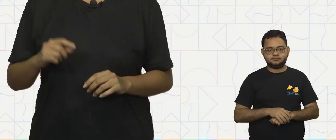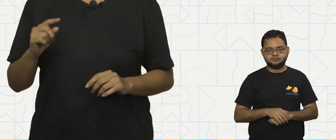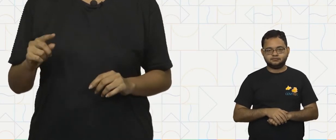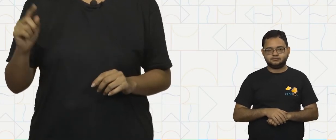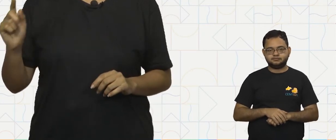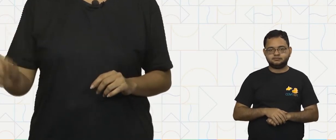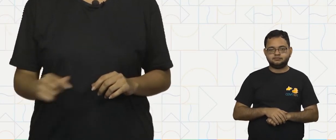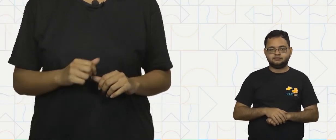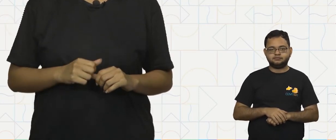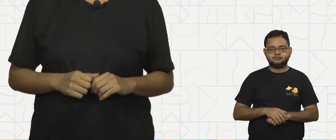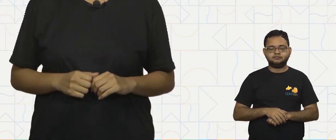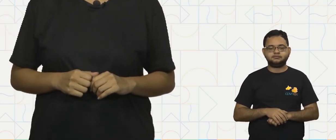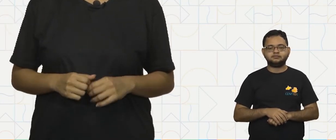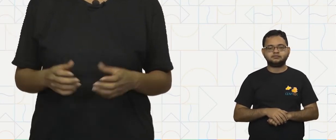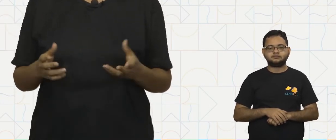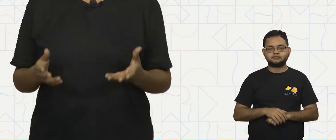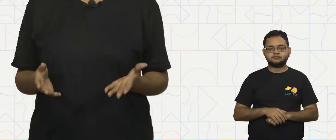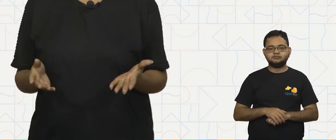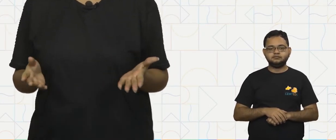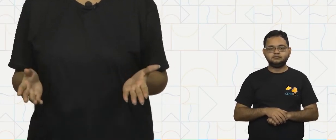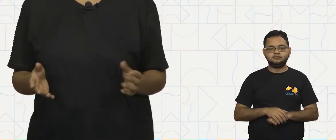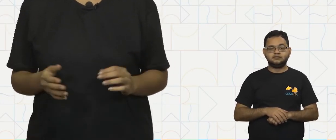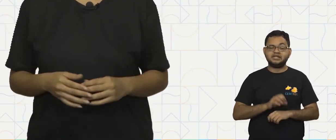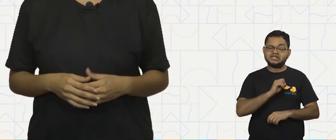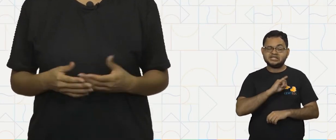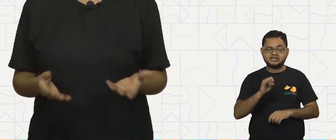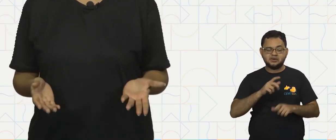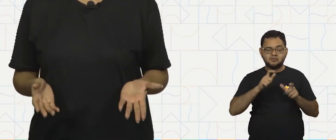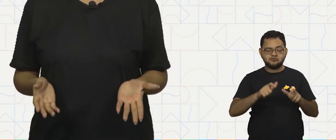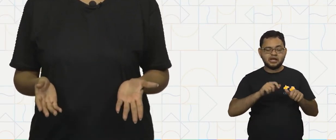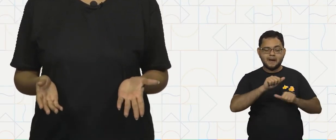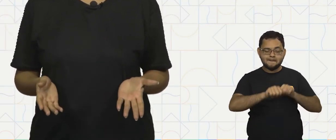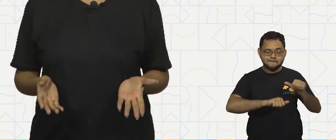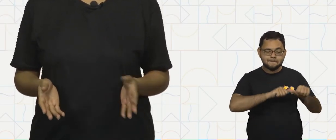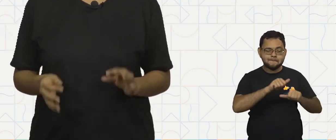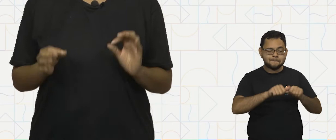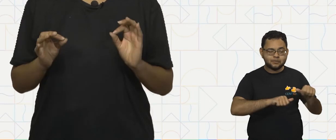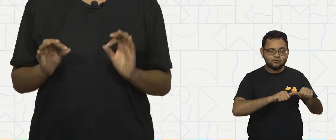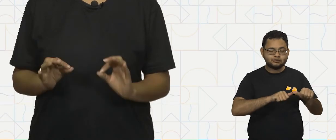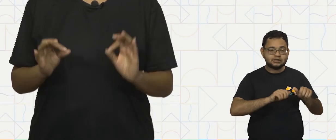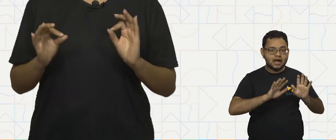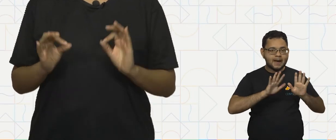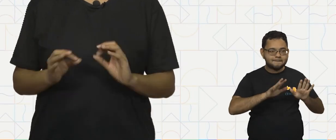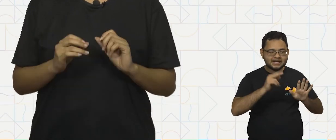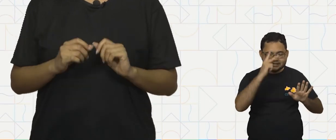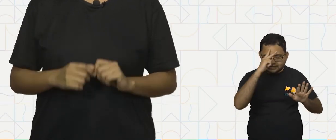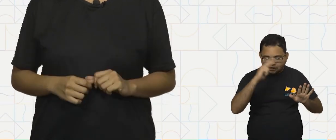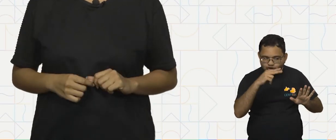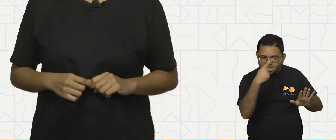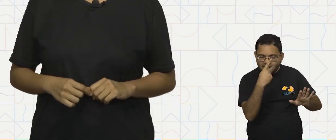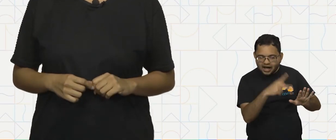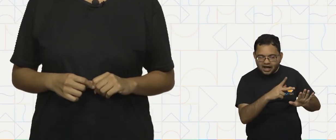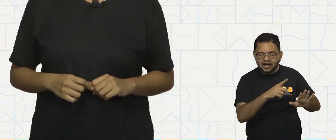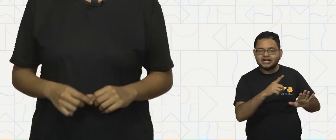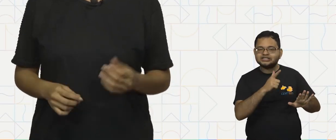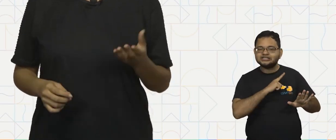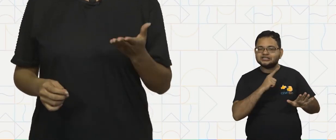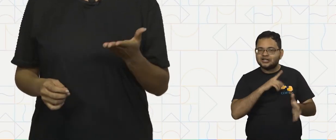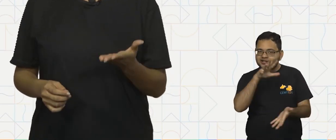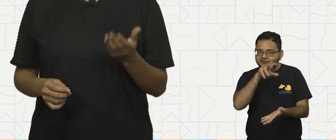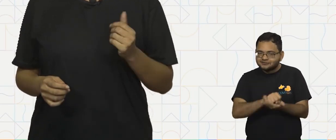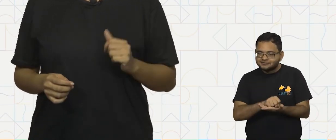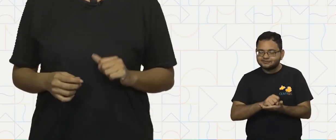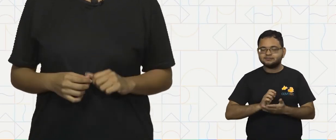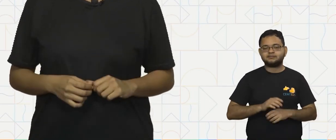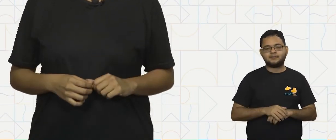assim recuperar memórias. Mesmo que a paisagem seja transformada, a sua história será contada. E